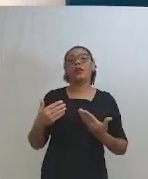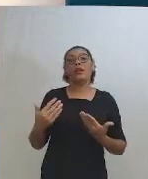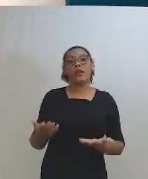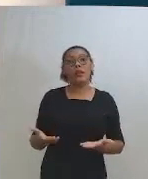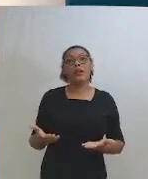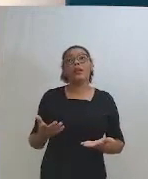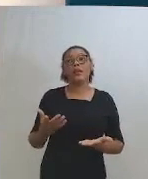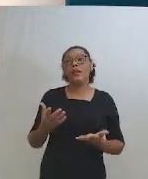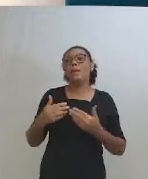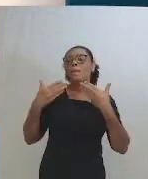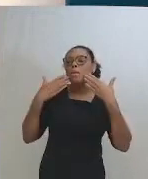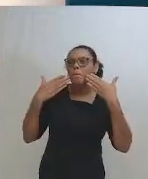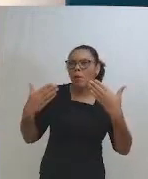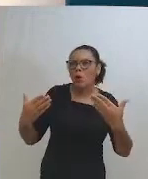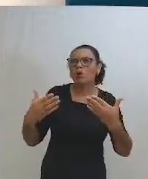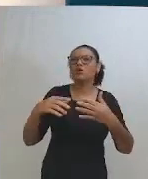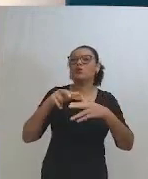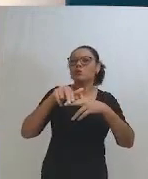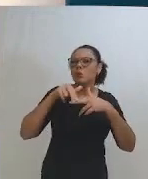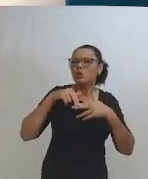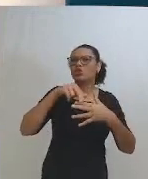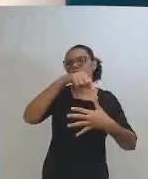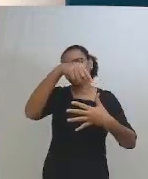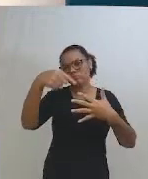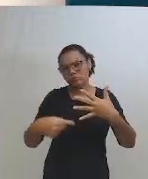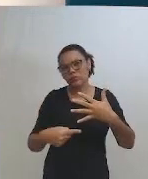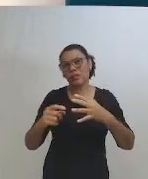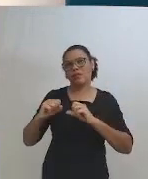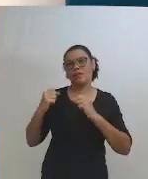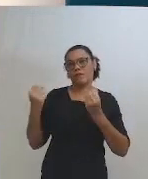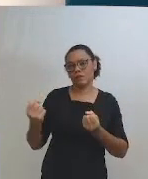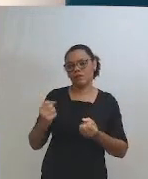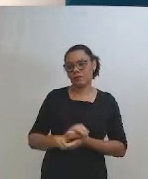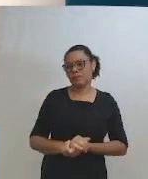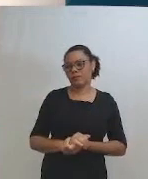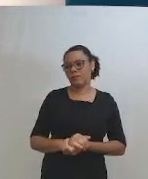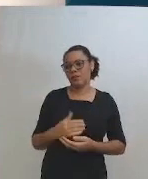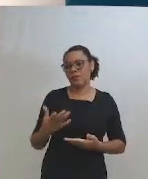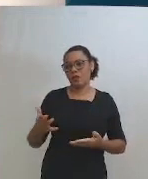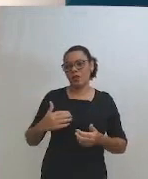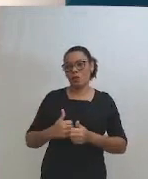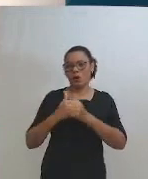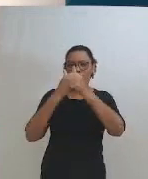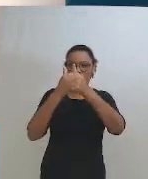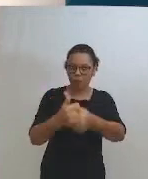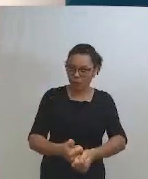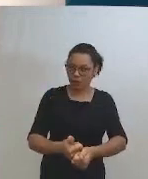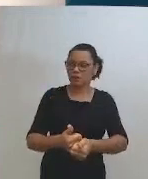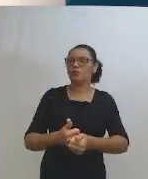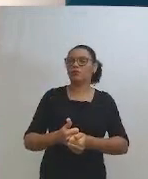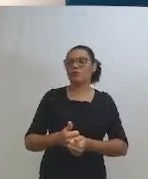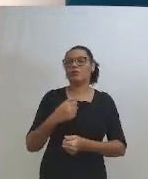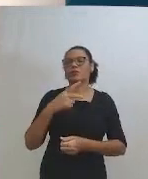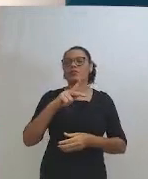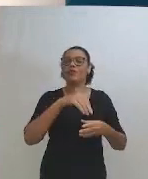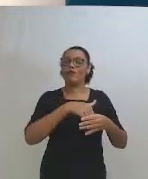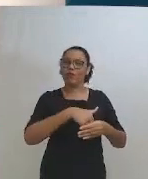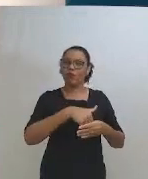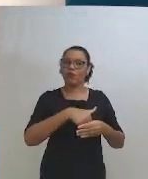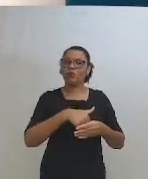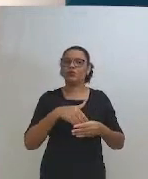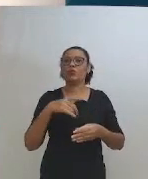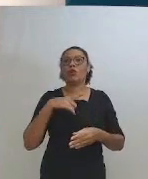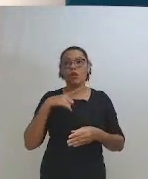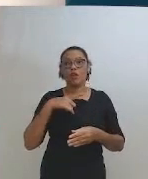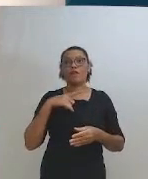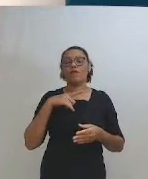suas razões de sua defesa. Então, acompanho o voto de Vossa Excelência e vou tentar entrar nos autos aqui